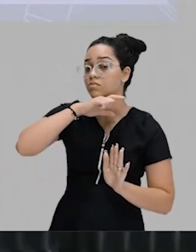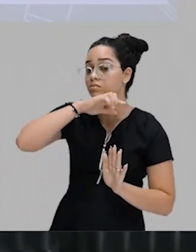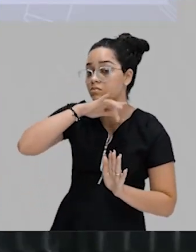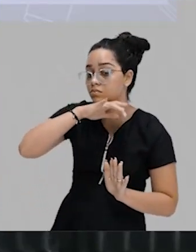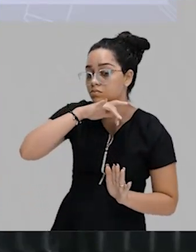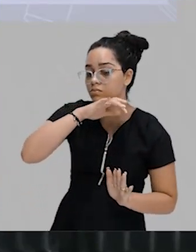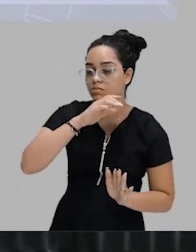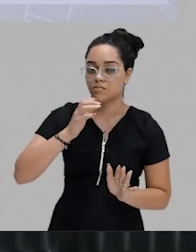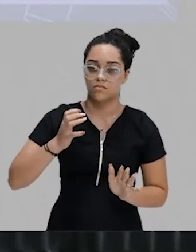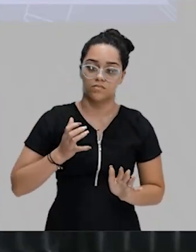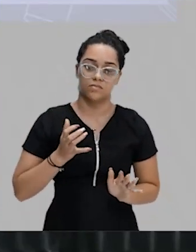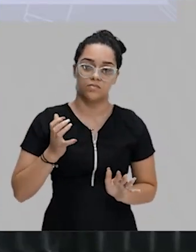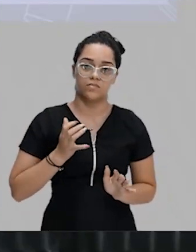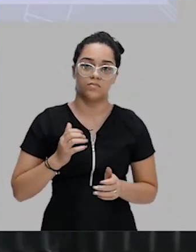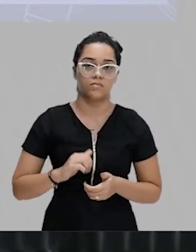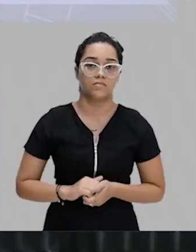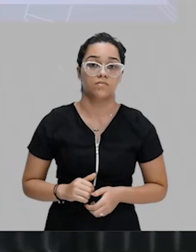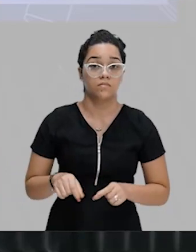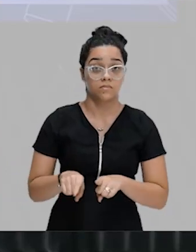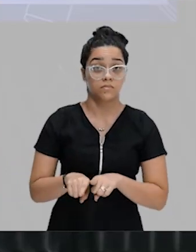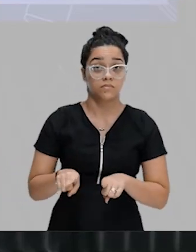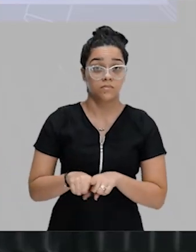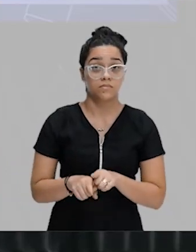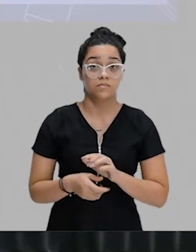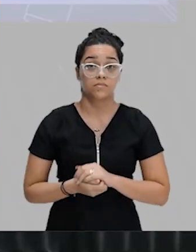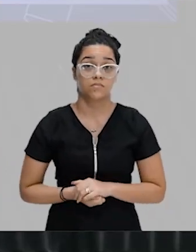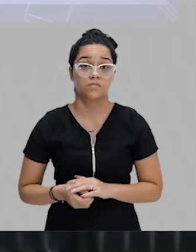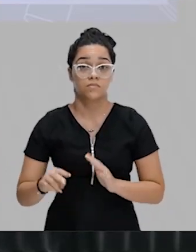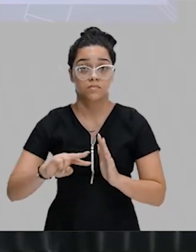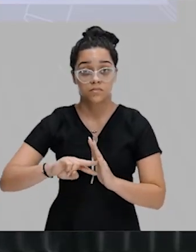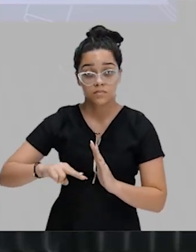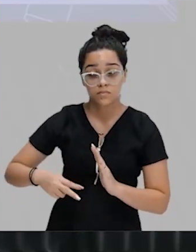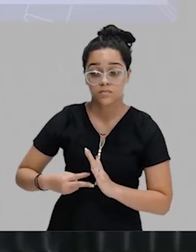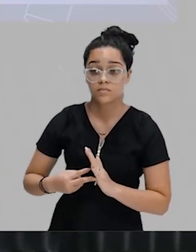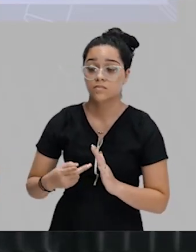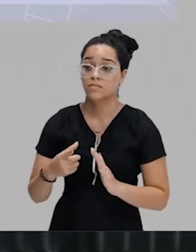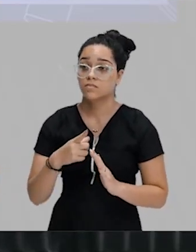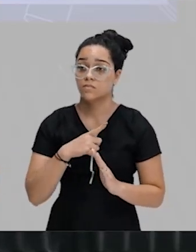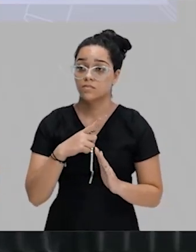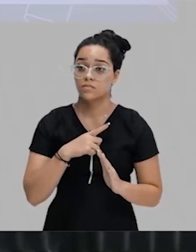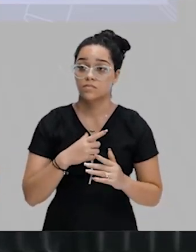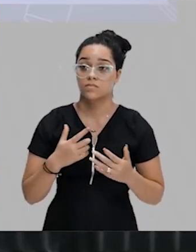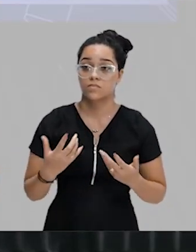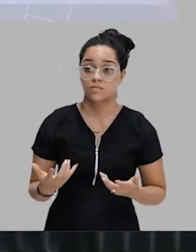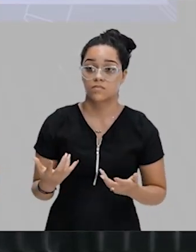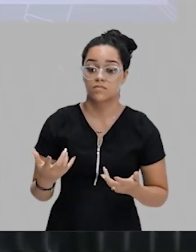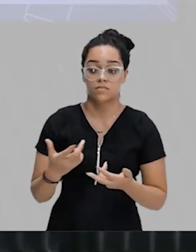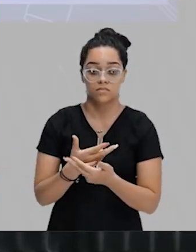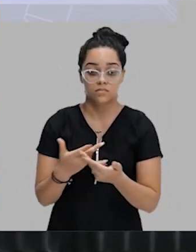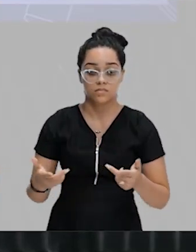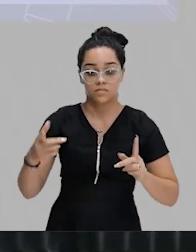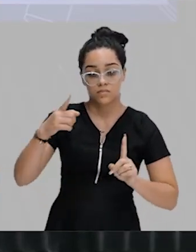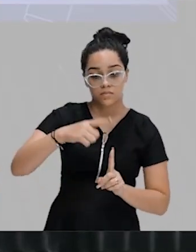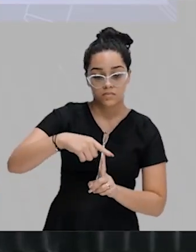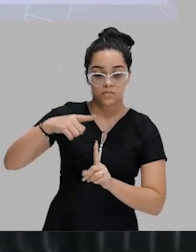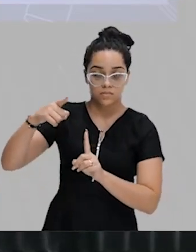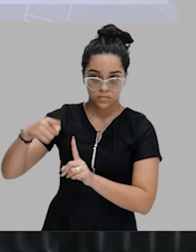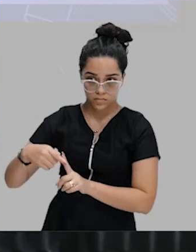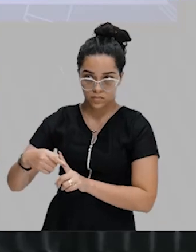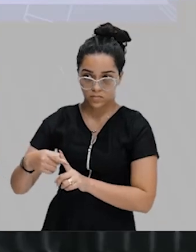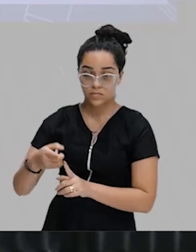nobreza. Ela fragiliza a nobreza, ou seja, ela possibilita elementos para a